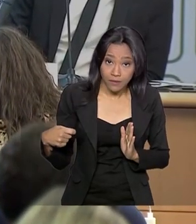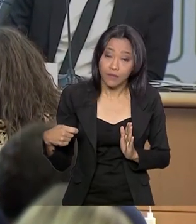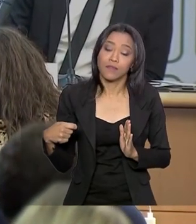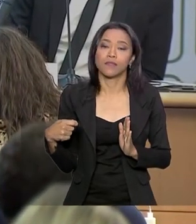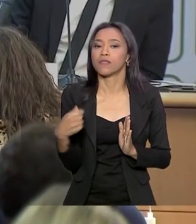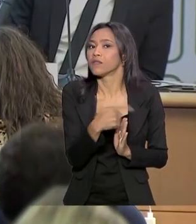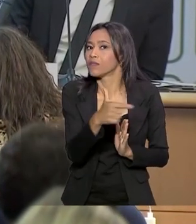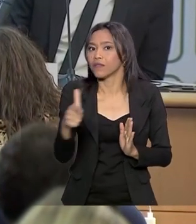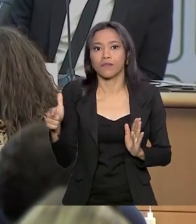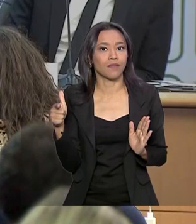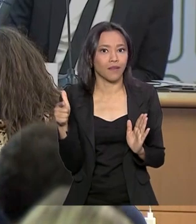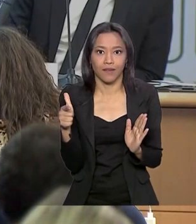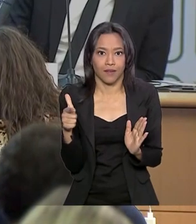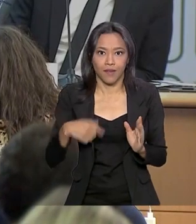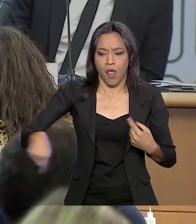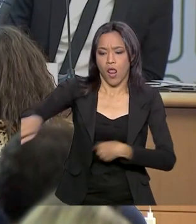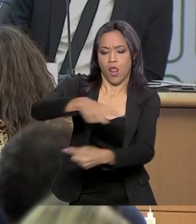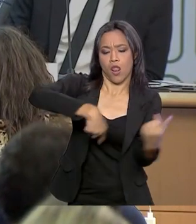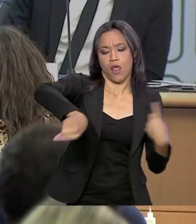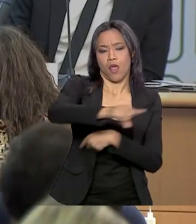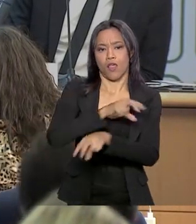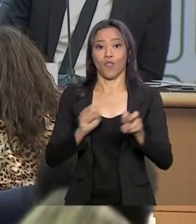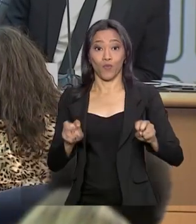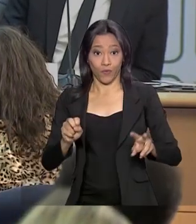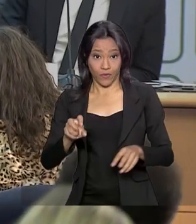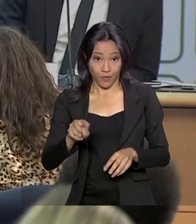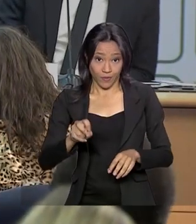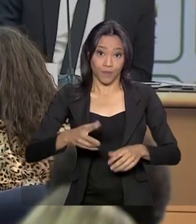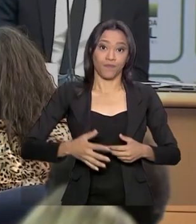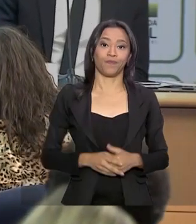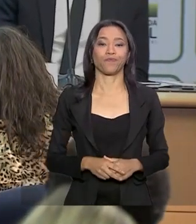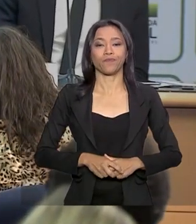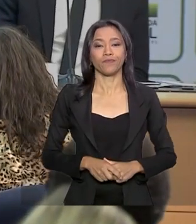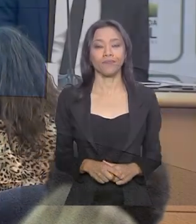sem circulação do vírus o sarampo